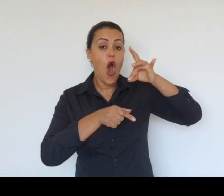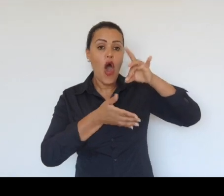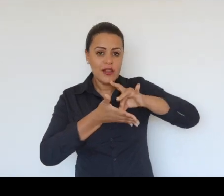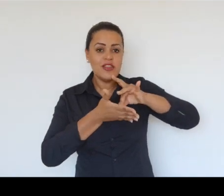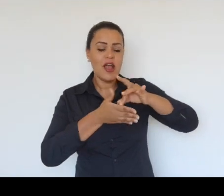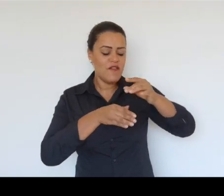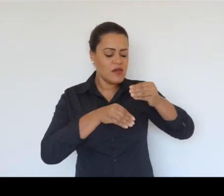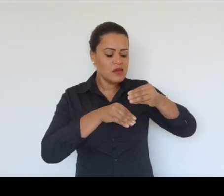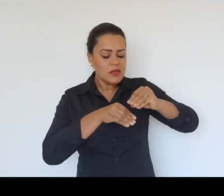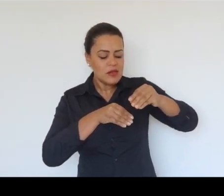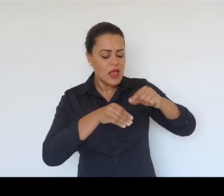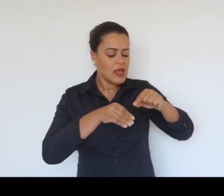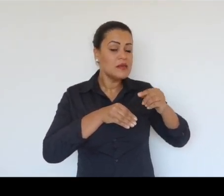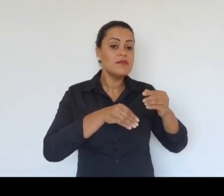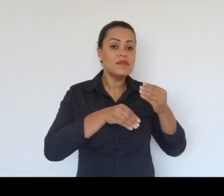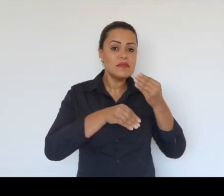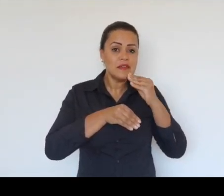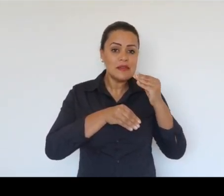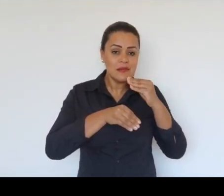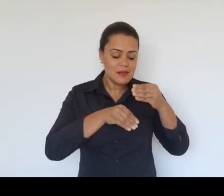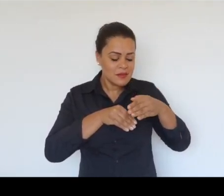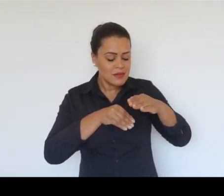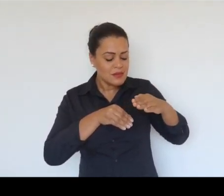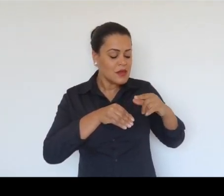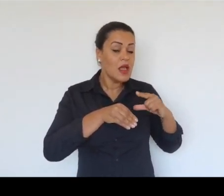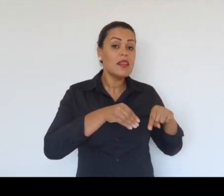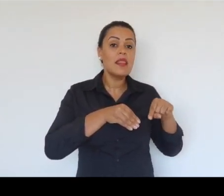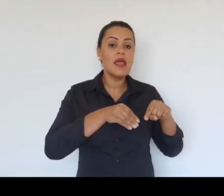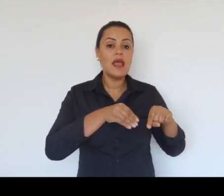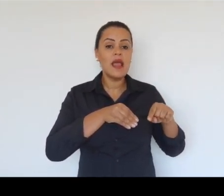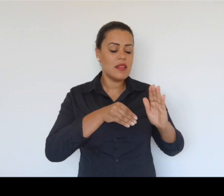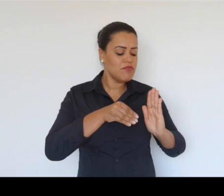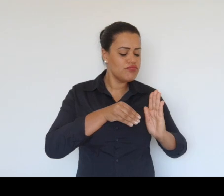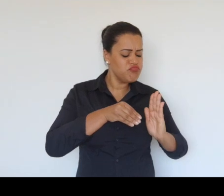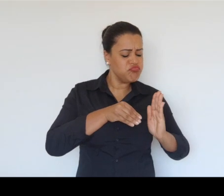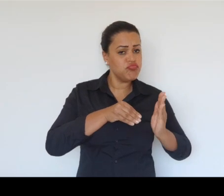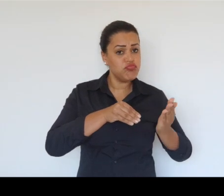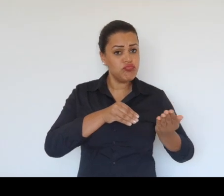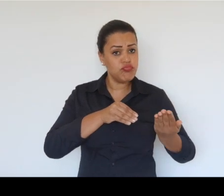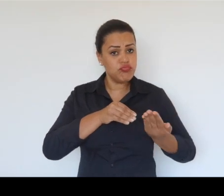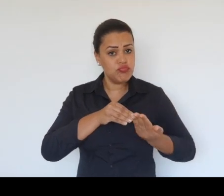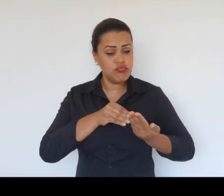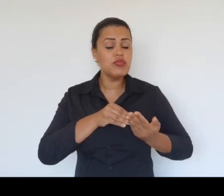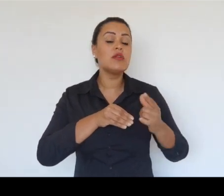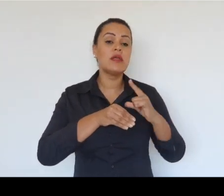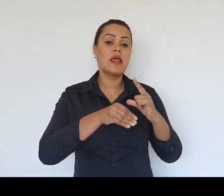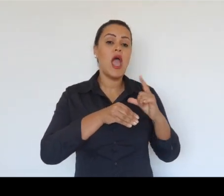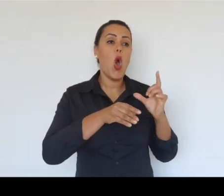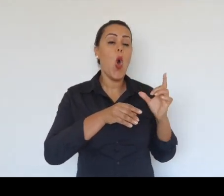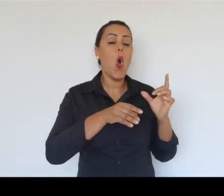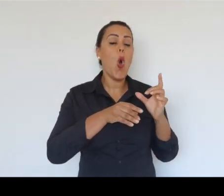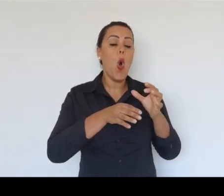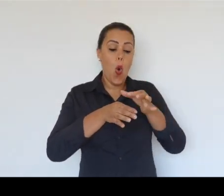com alguns lascados aqui. E é bem interessante pensar que essas são só as lâminas, né? Um instrumento completo a gente não tem, porque